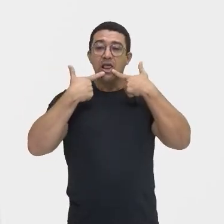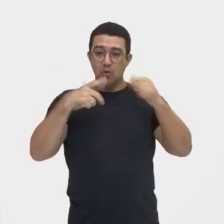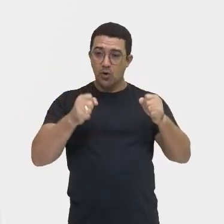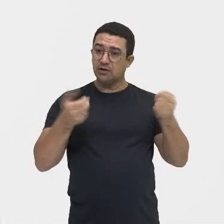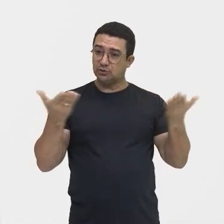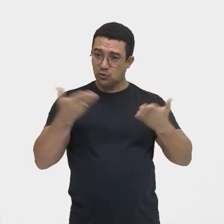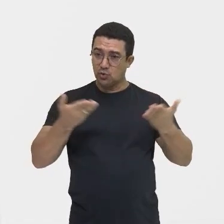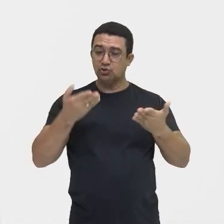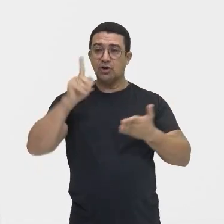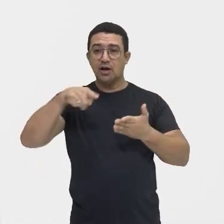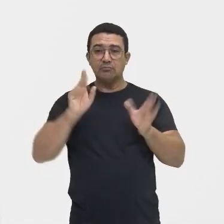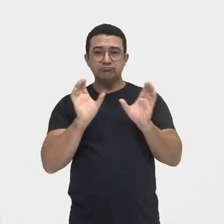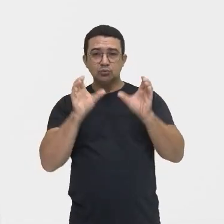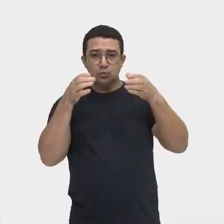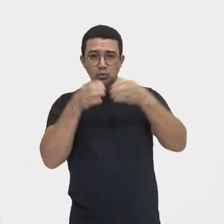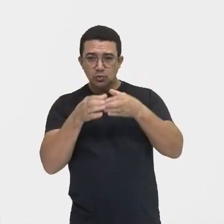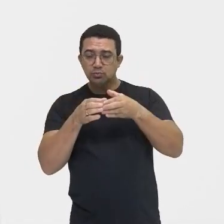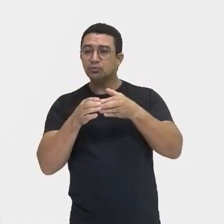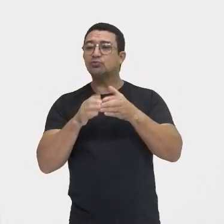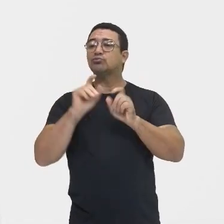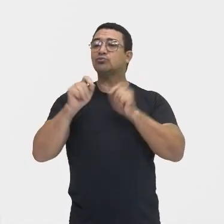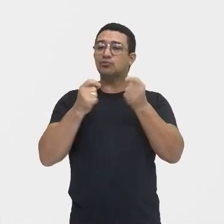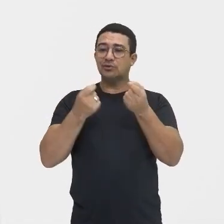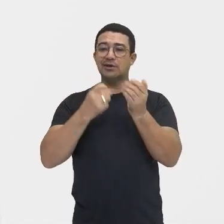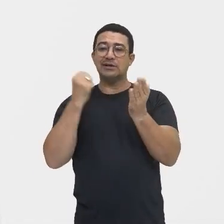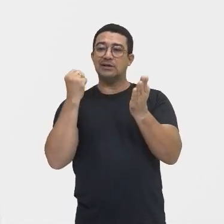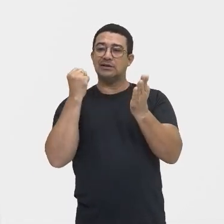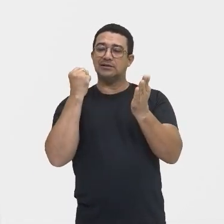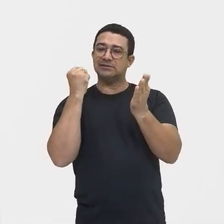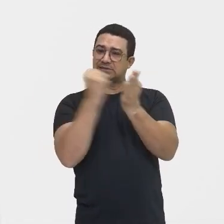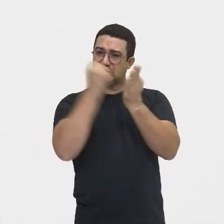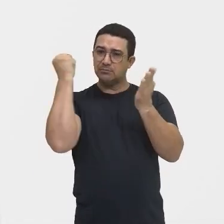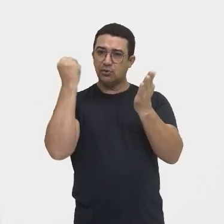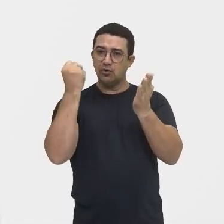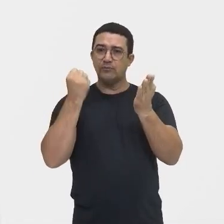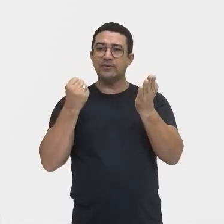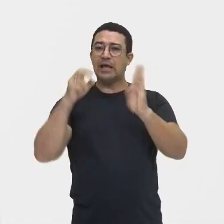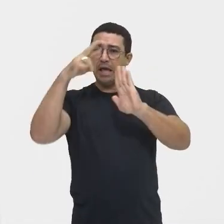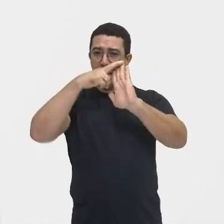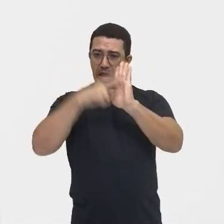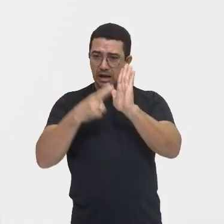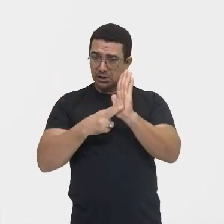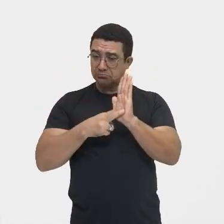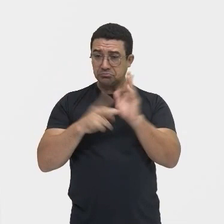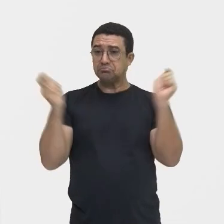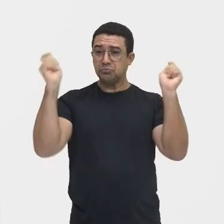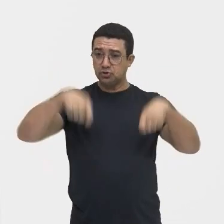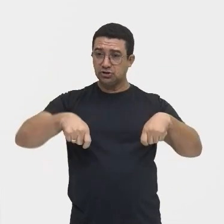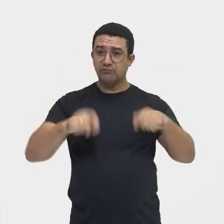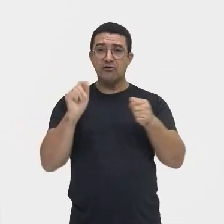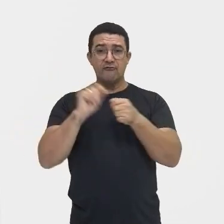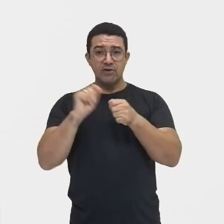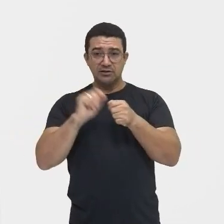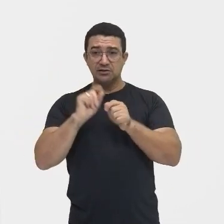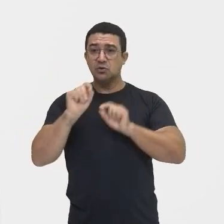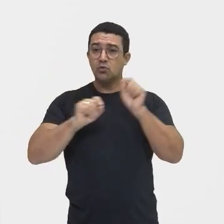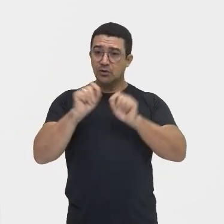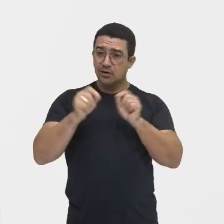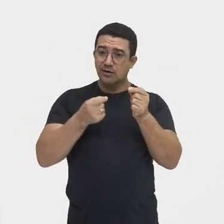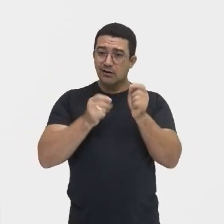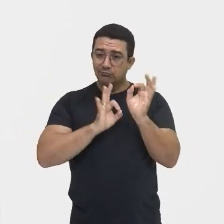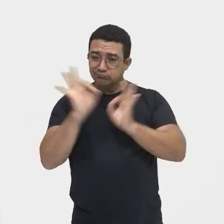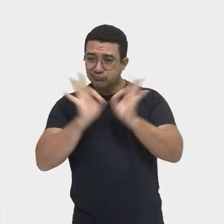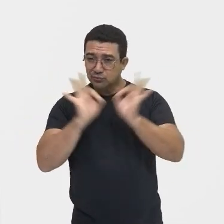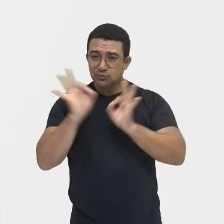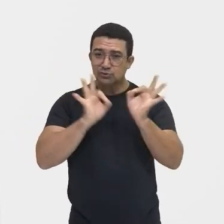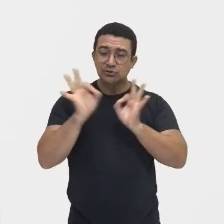aqui é o conjunto de símbolos e regras que permitem a gente fazer não só a